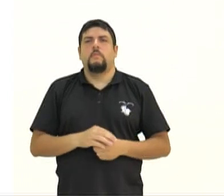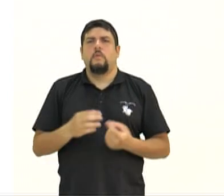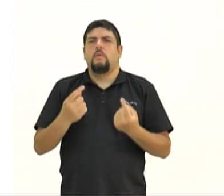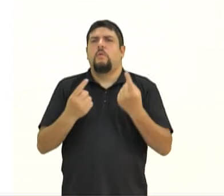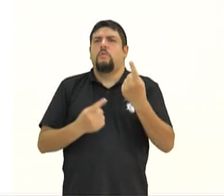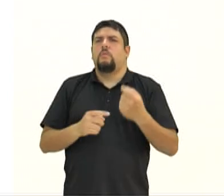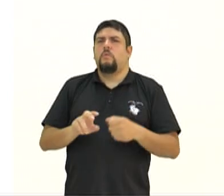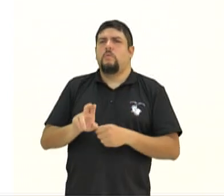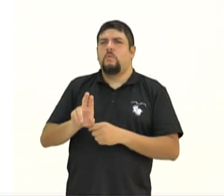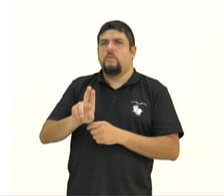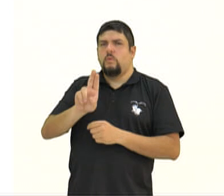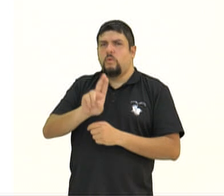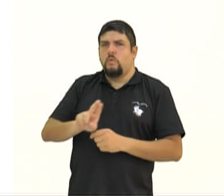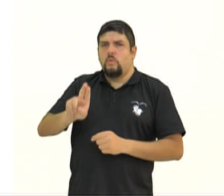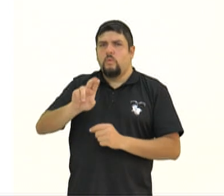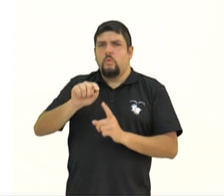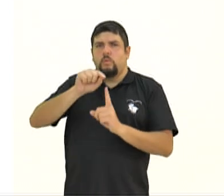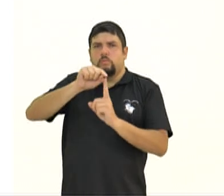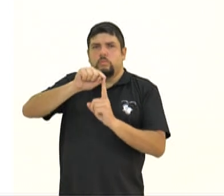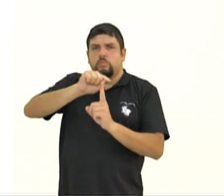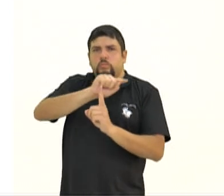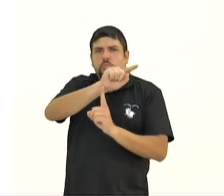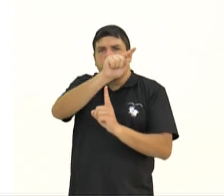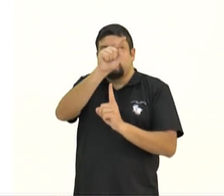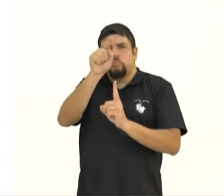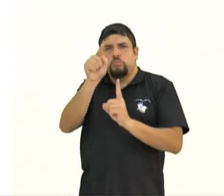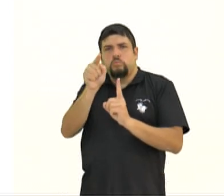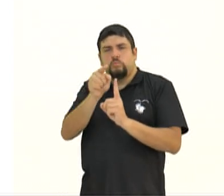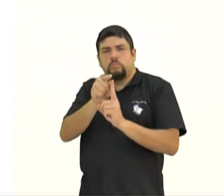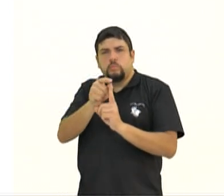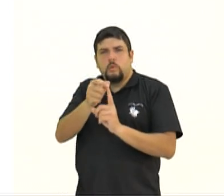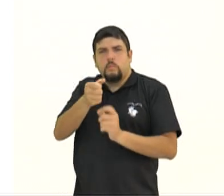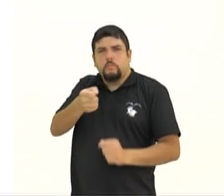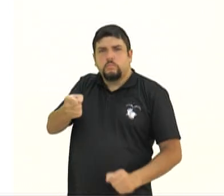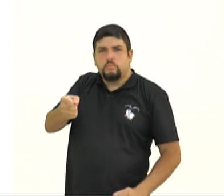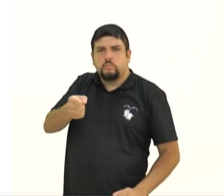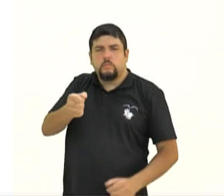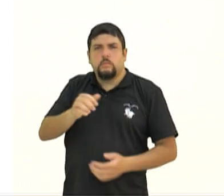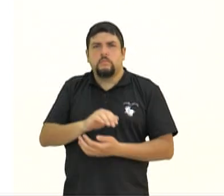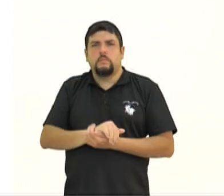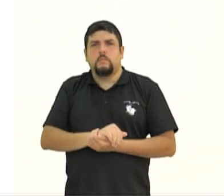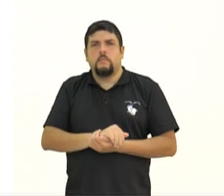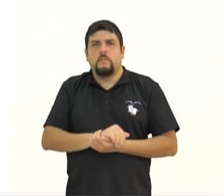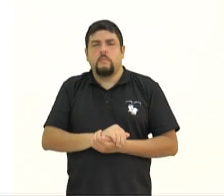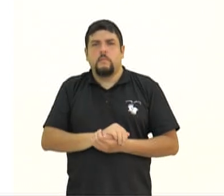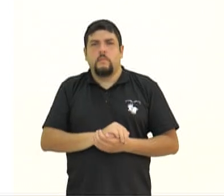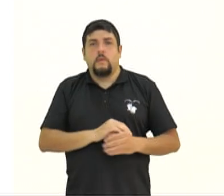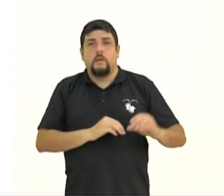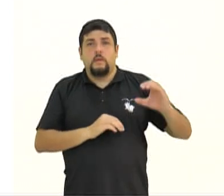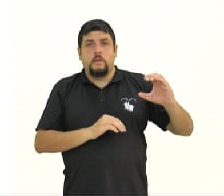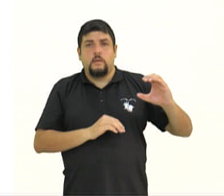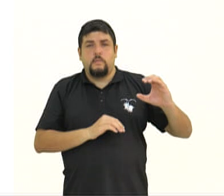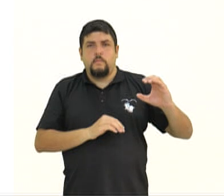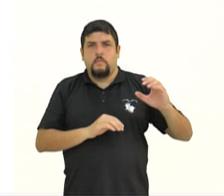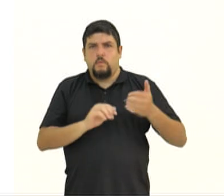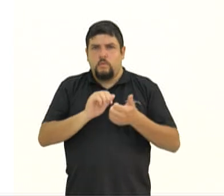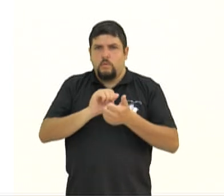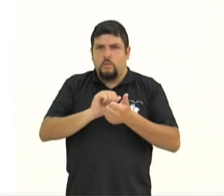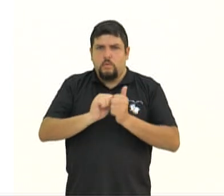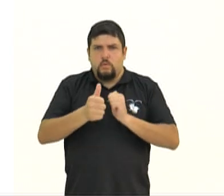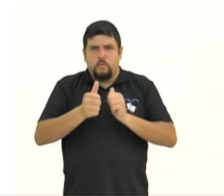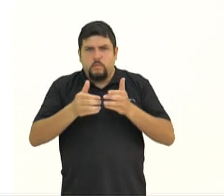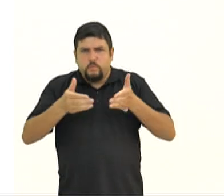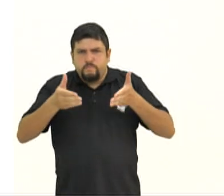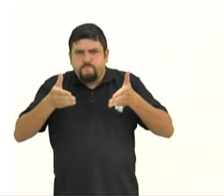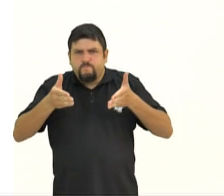anteriormente que é praticado com raquete? Em lá C, deporte de precisão, um esporte de precisão. Qual